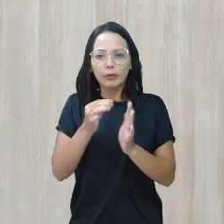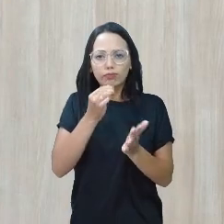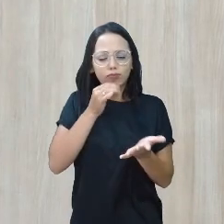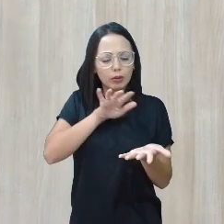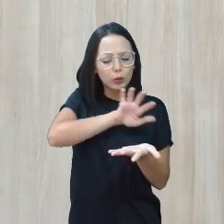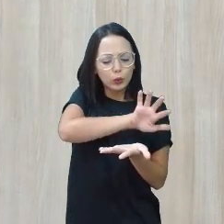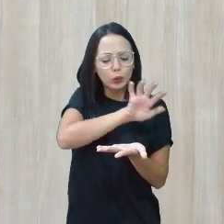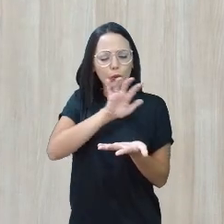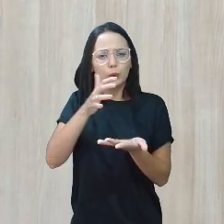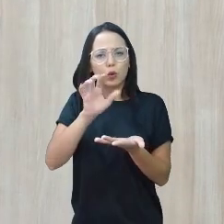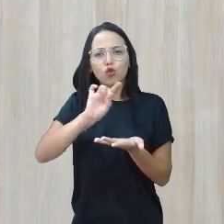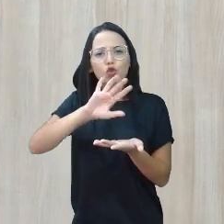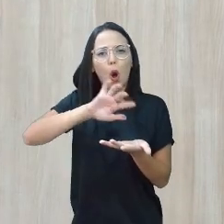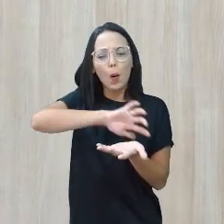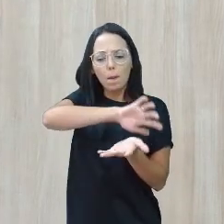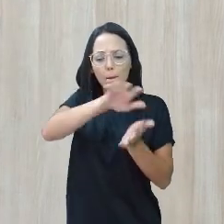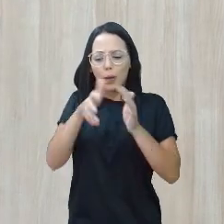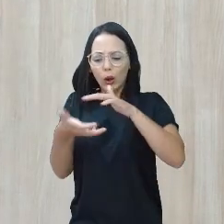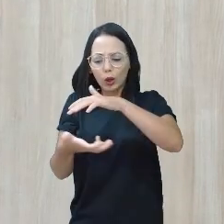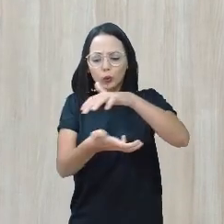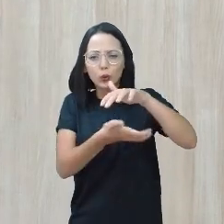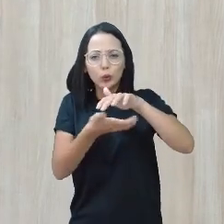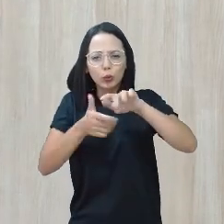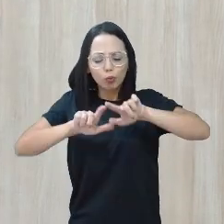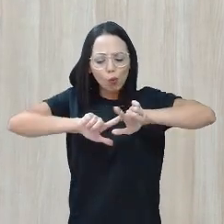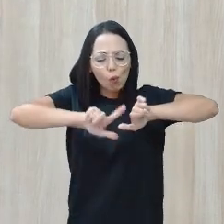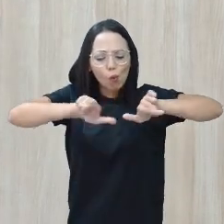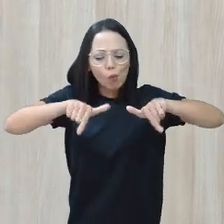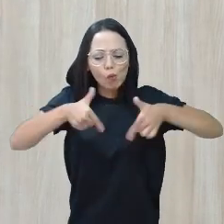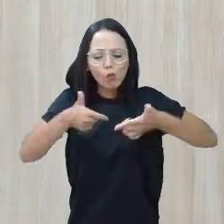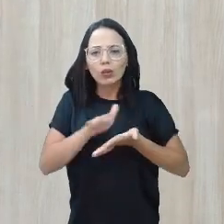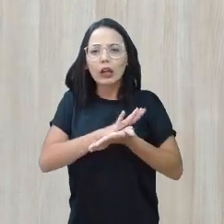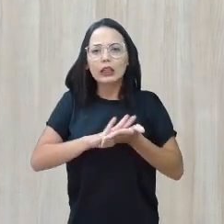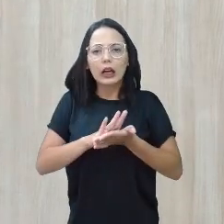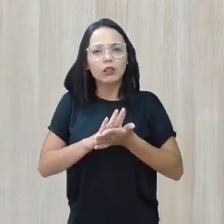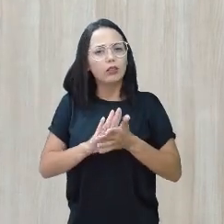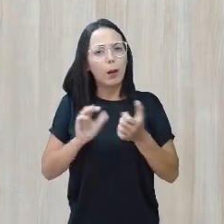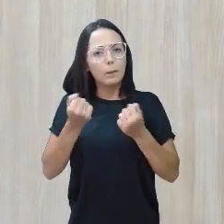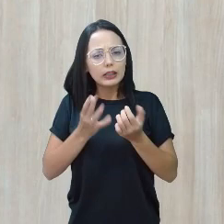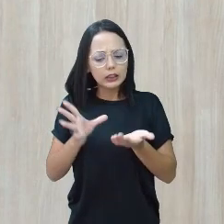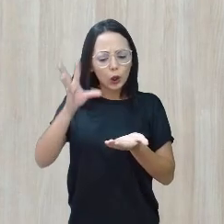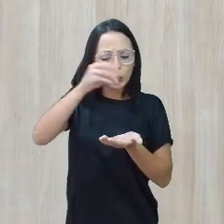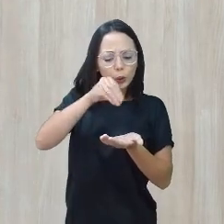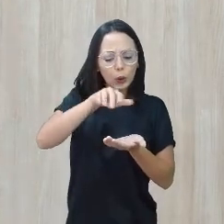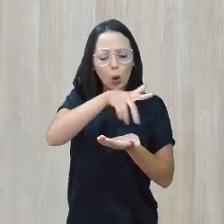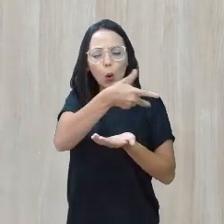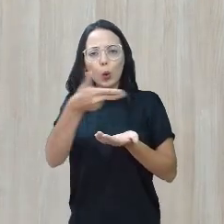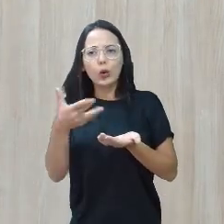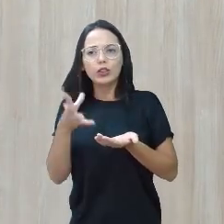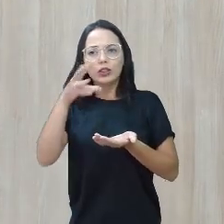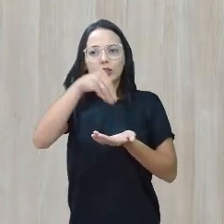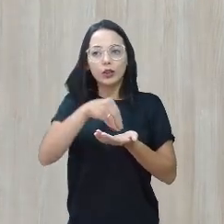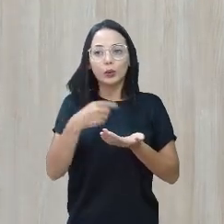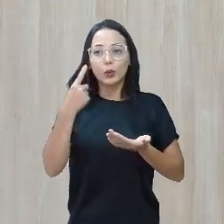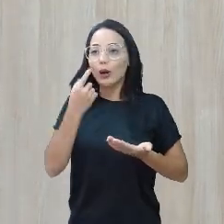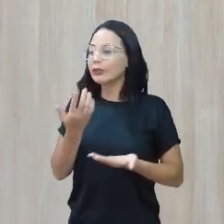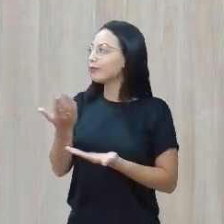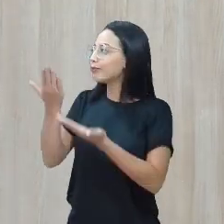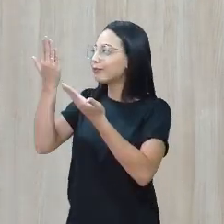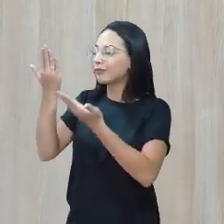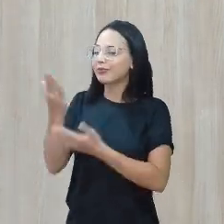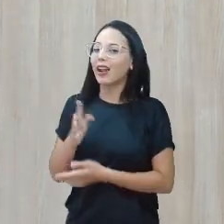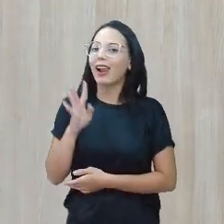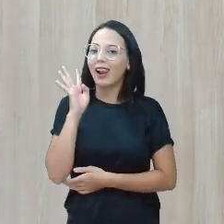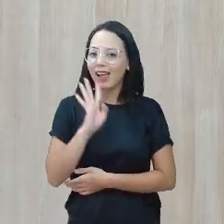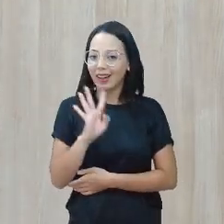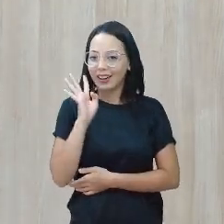Não poderia ser uma bola que dentro é vazado, né? Dentro da Terra tem que ter alguma coisa. E olha que legal esse GIF, gente,